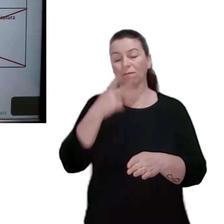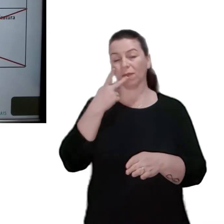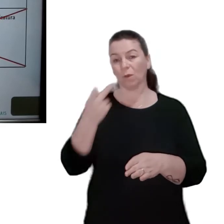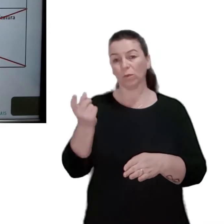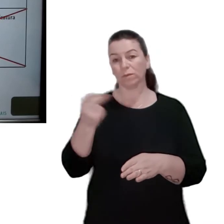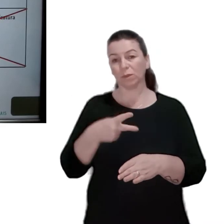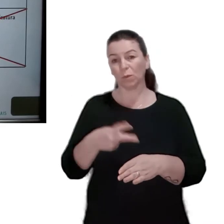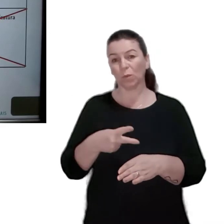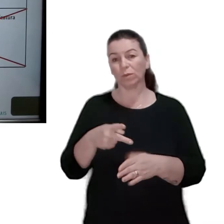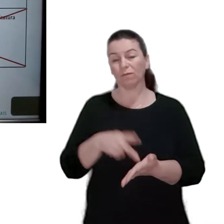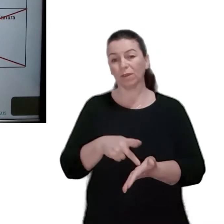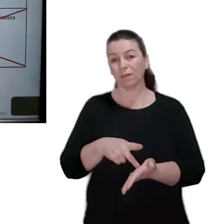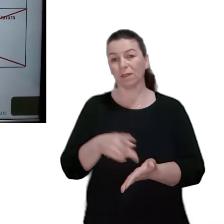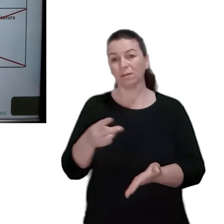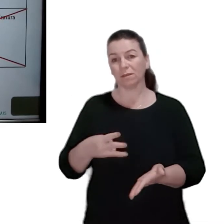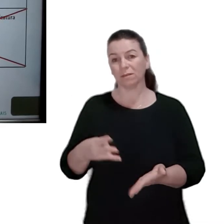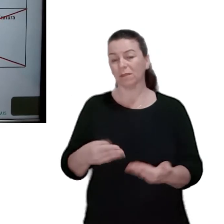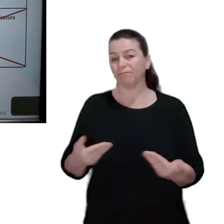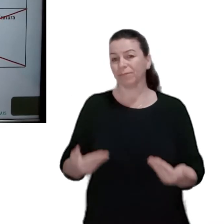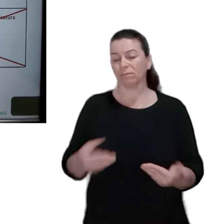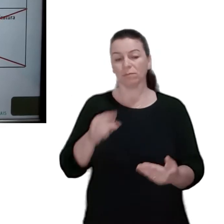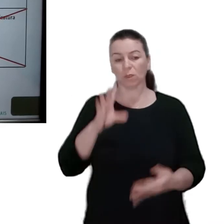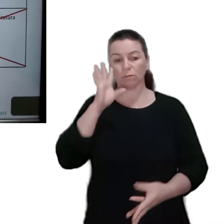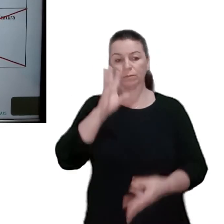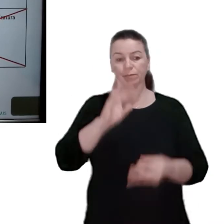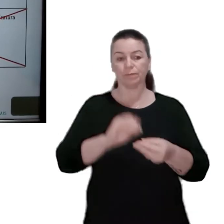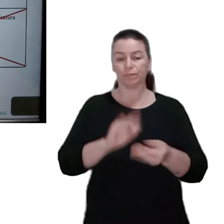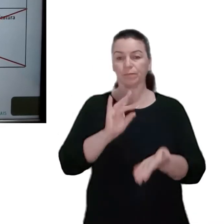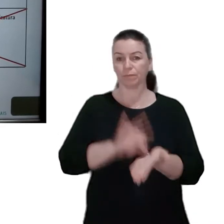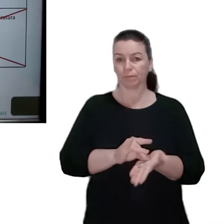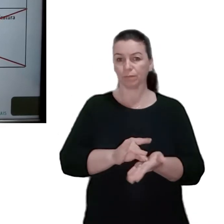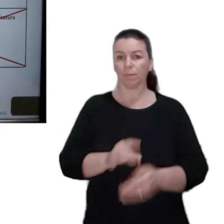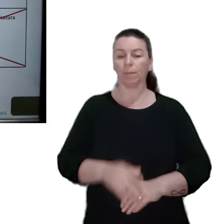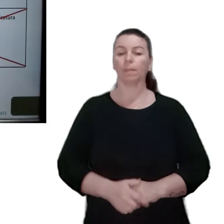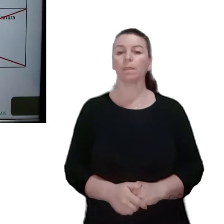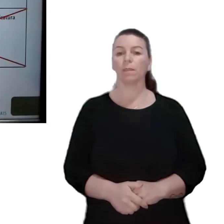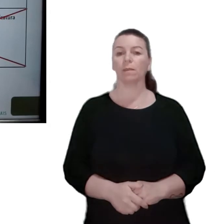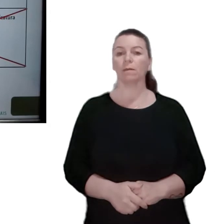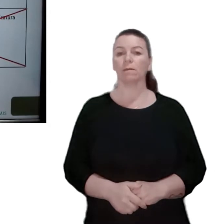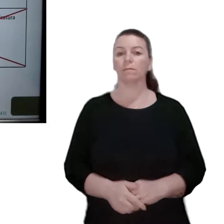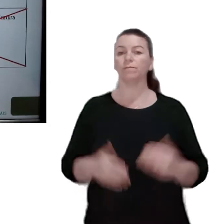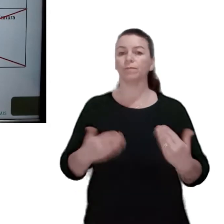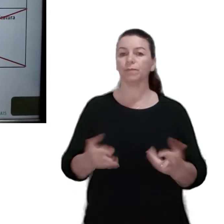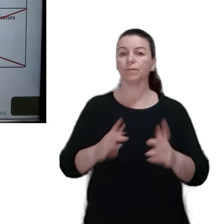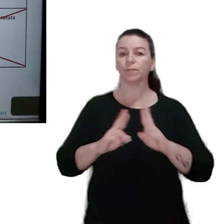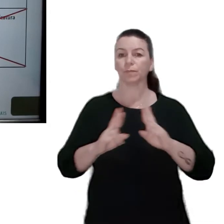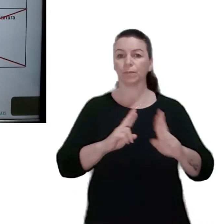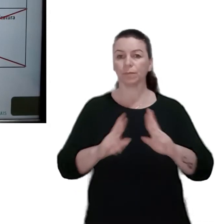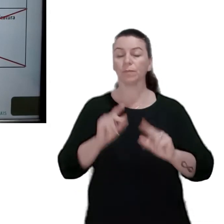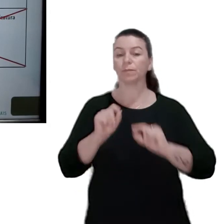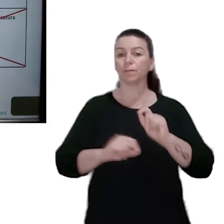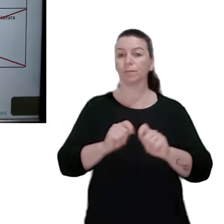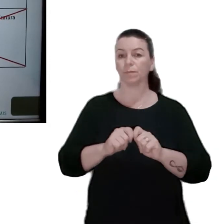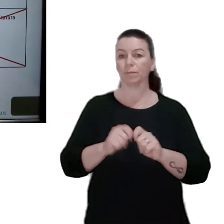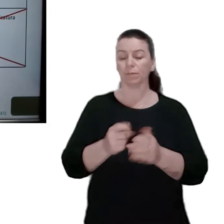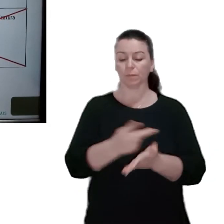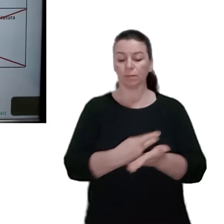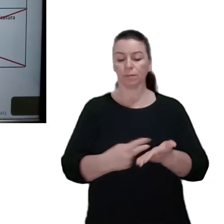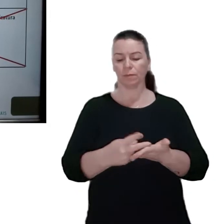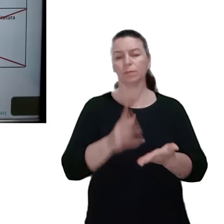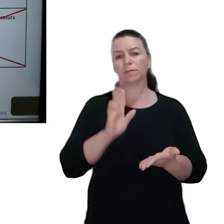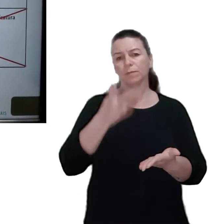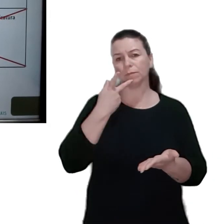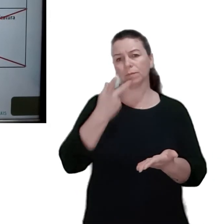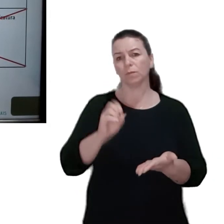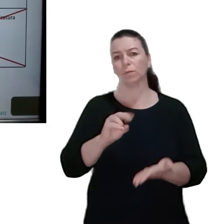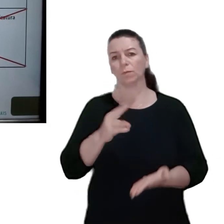na terceira. Então, somente essa conclusão é efetiva. Em relação a quem fez a caricatura, já mencionamos, ou